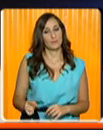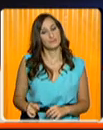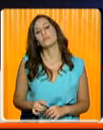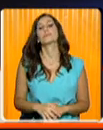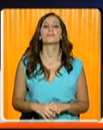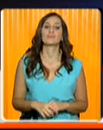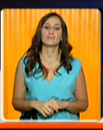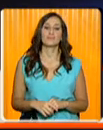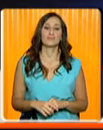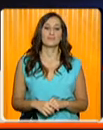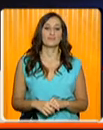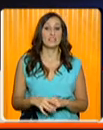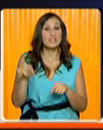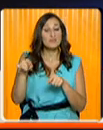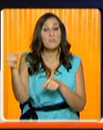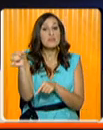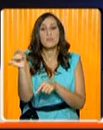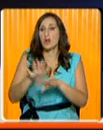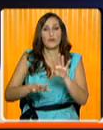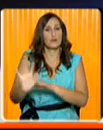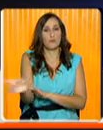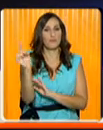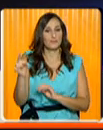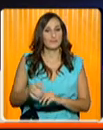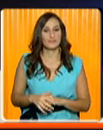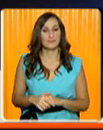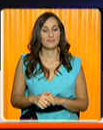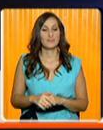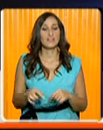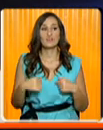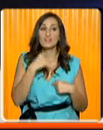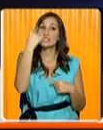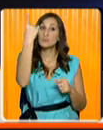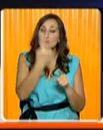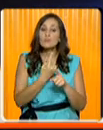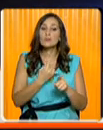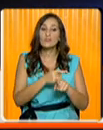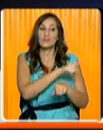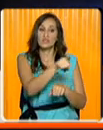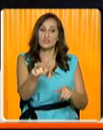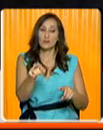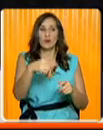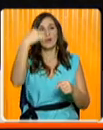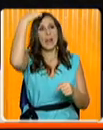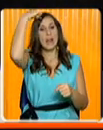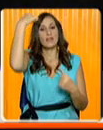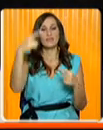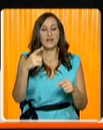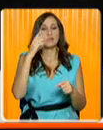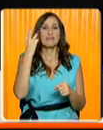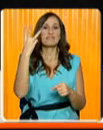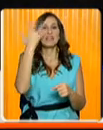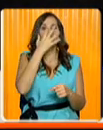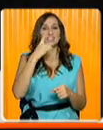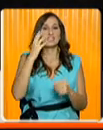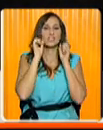Está bem? Nem isso vocês andam a fazer. E eu vou dizer uma coisa, vocês agora puseram na cabeça que barba de